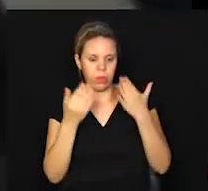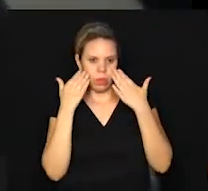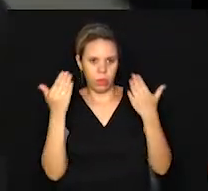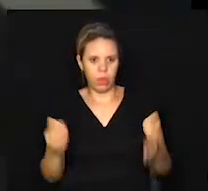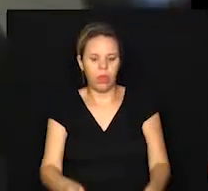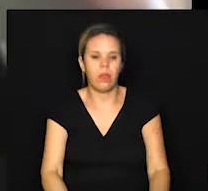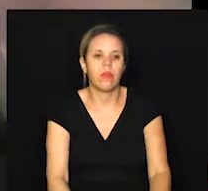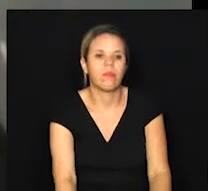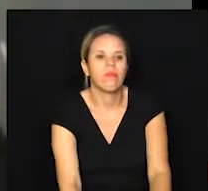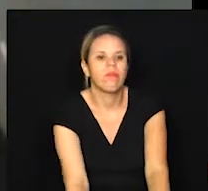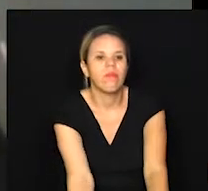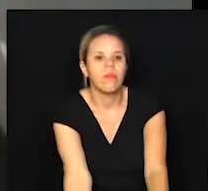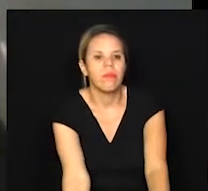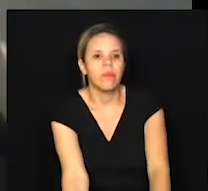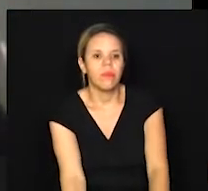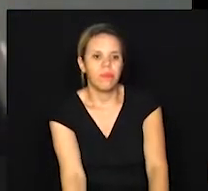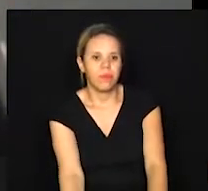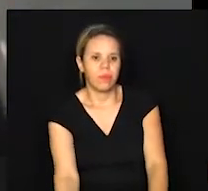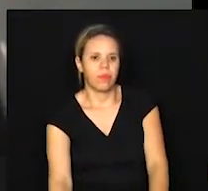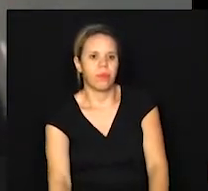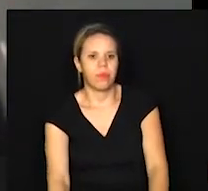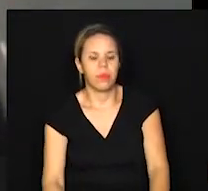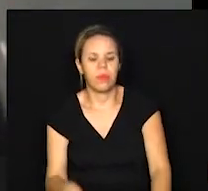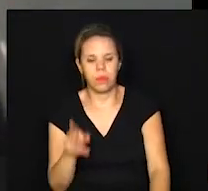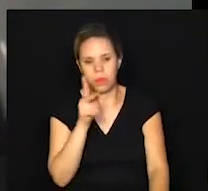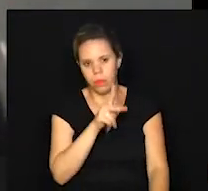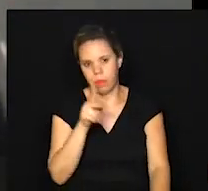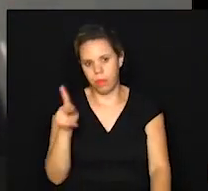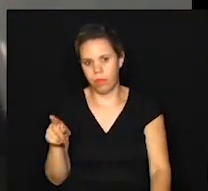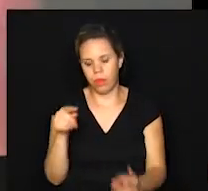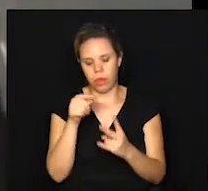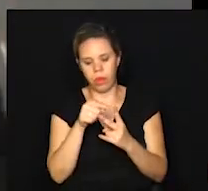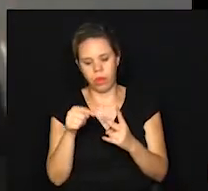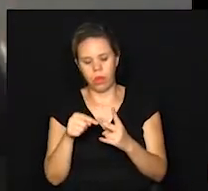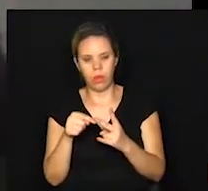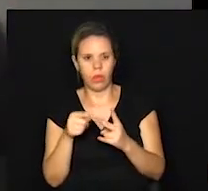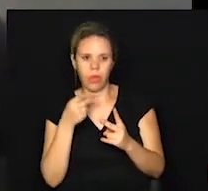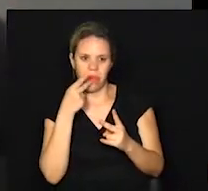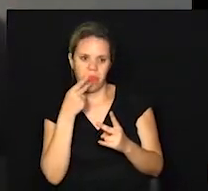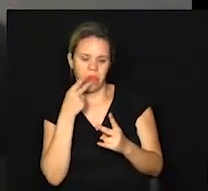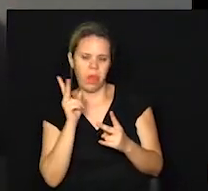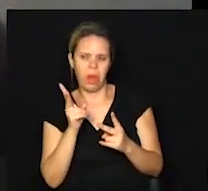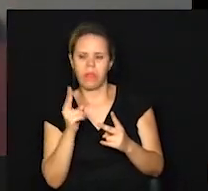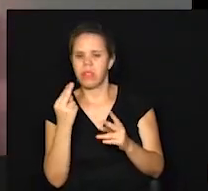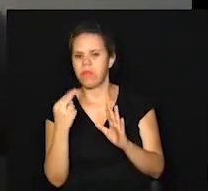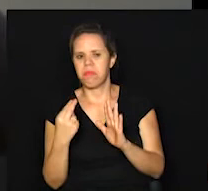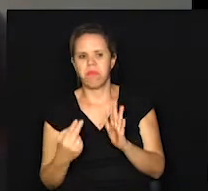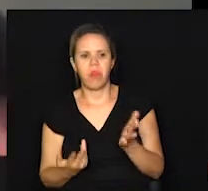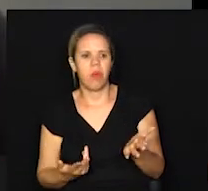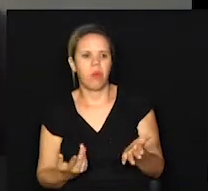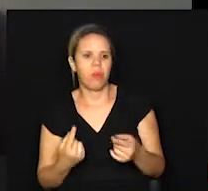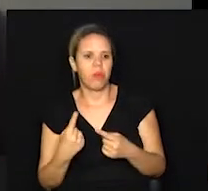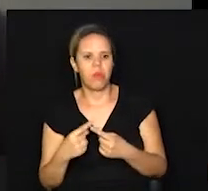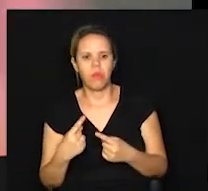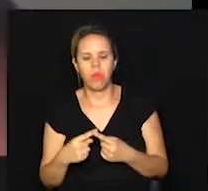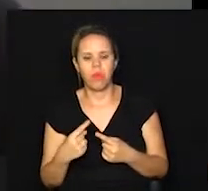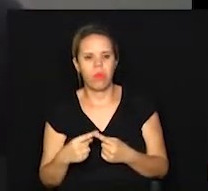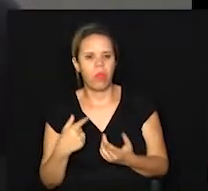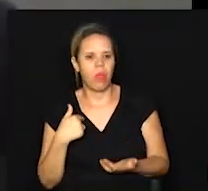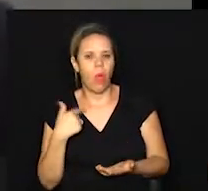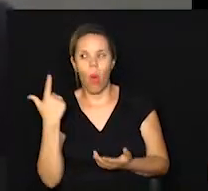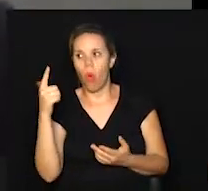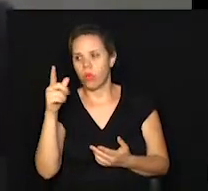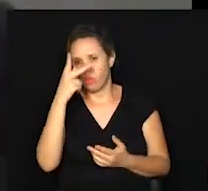inclusive, apresentar o próprio nome. E os professores, eles eram mencionados. Eu, automaticamente, sendo questionado, tomei